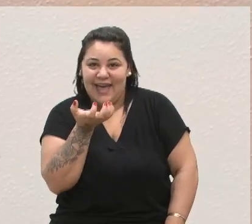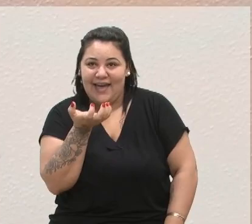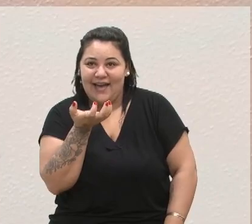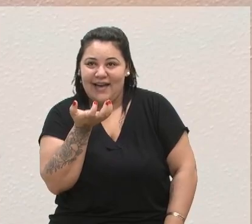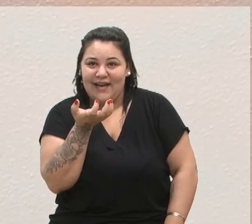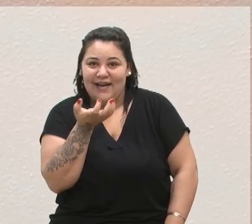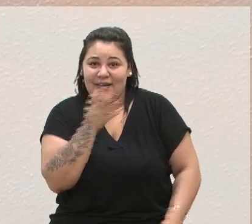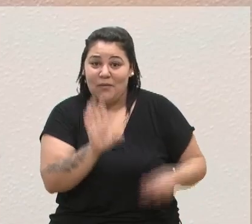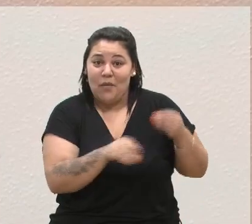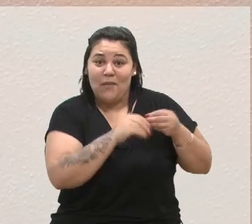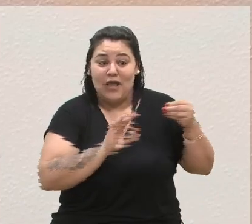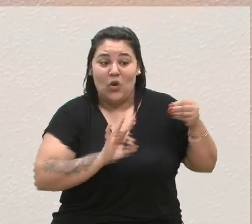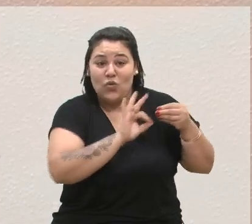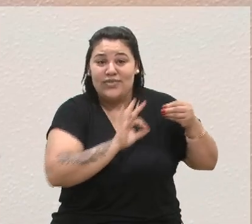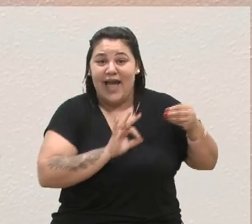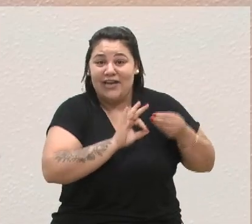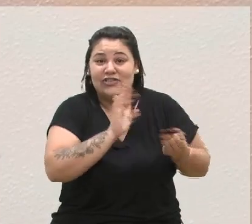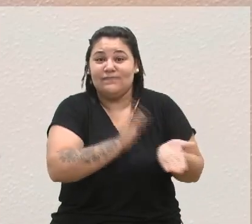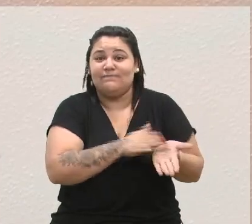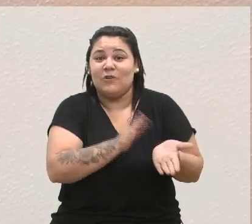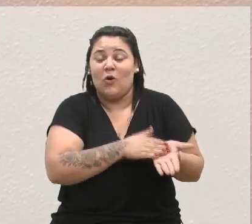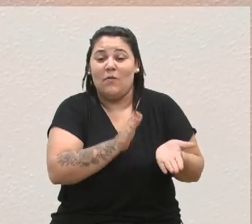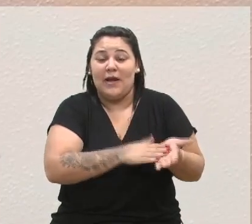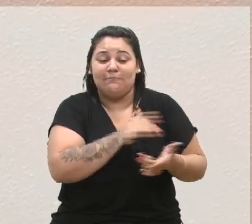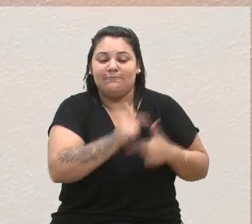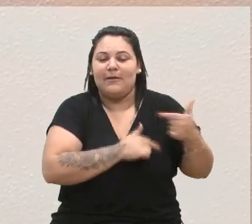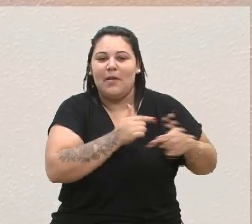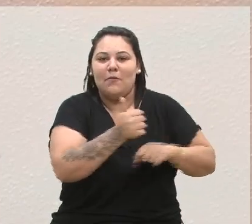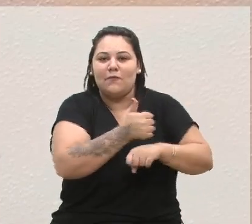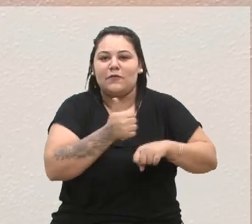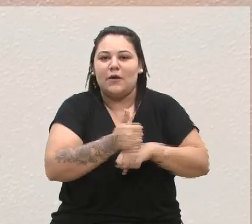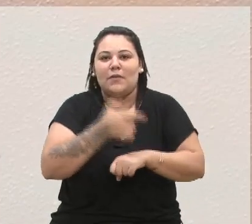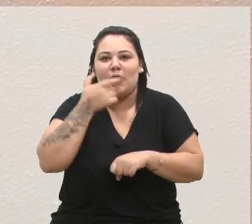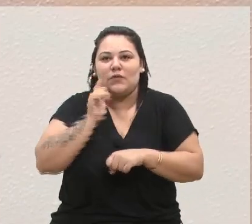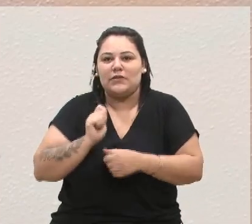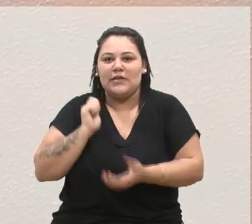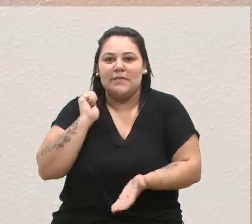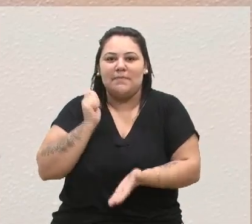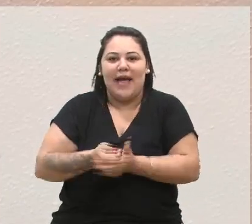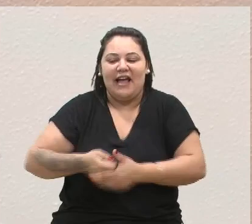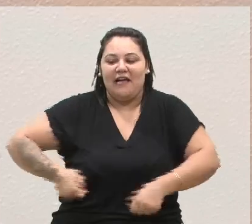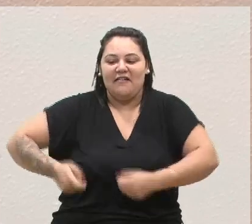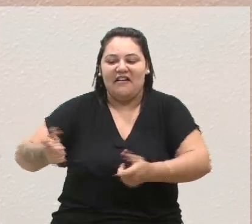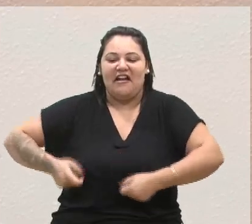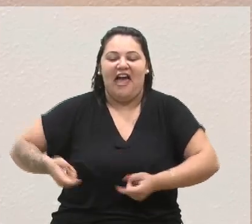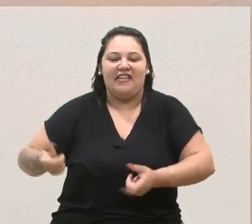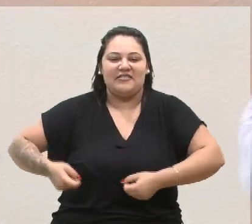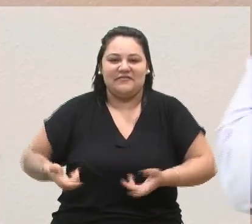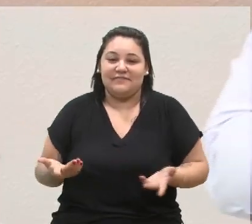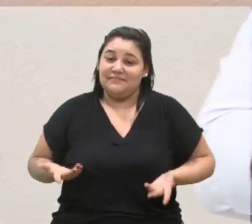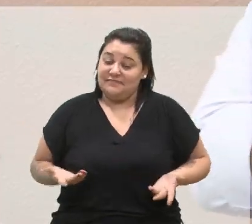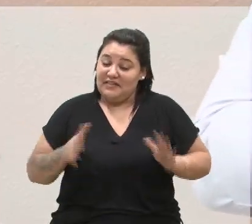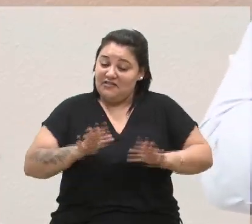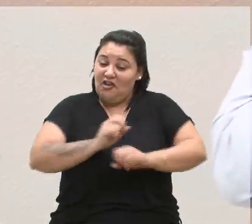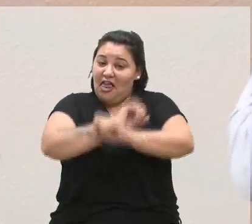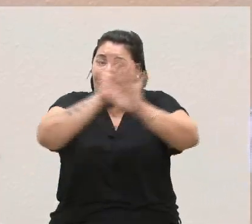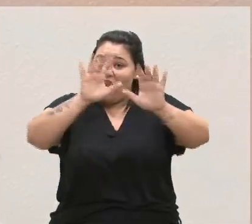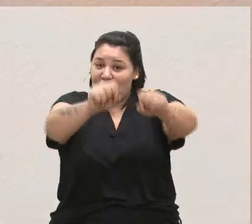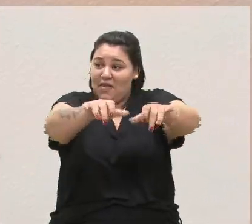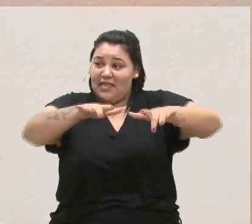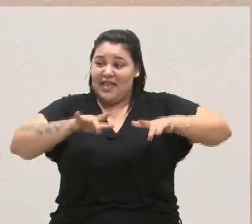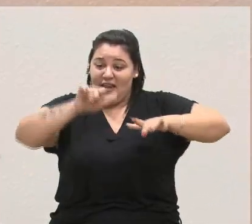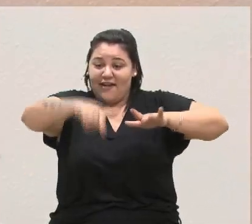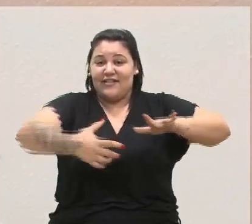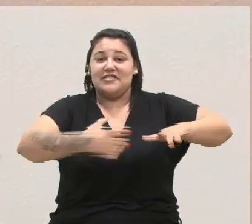os empreendedores, que quer taxar os trabalhadores para sustentar os seus gastos. Fica claro aqui no plenário que é